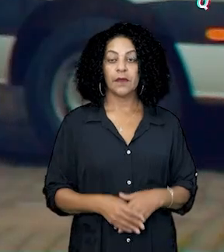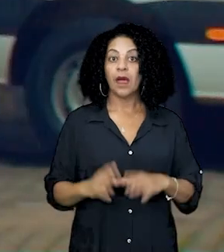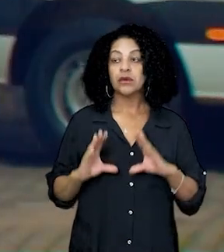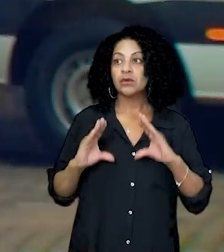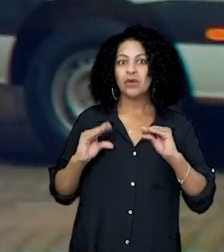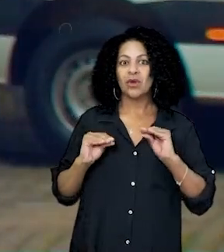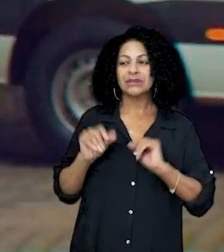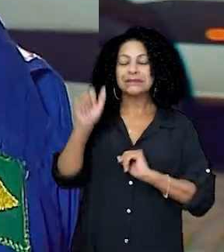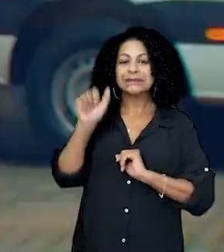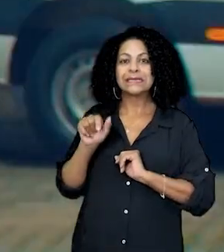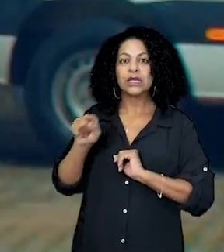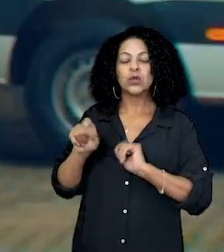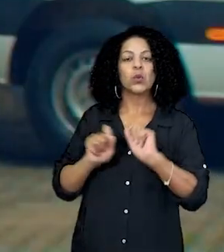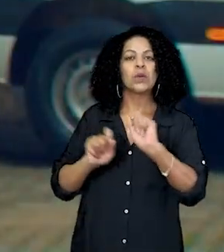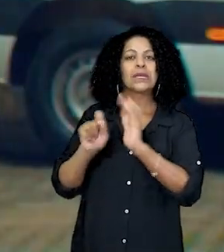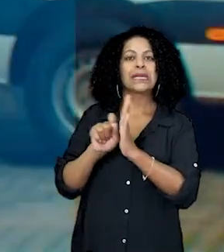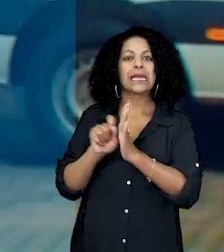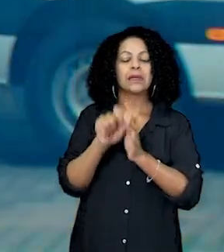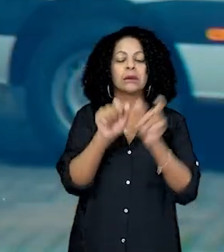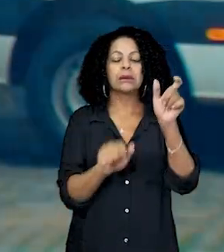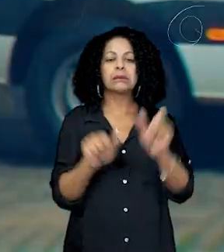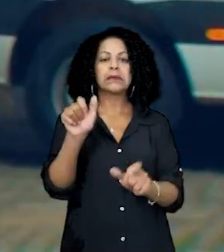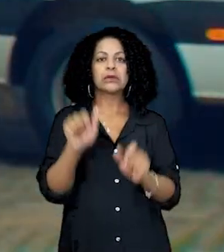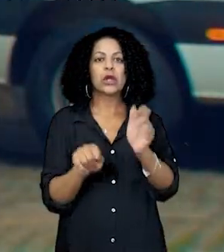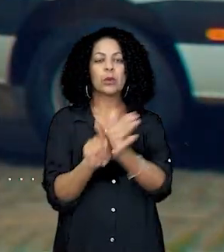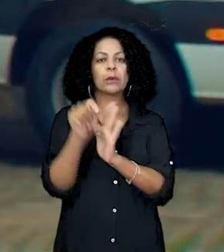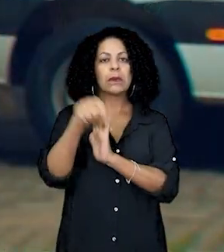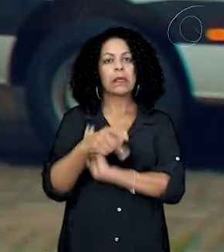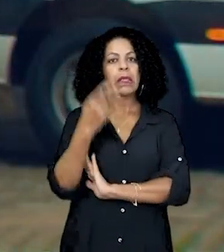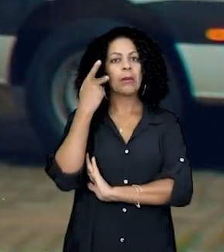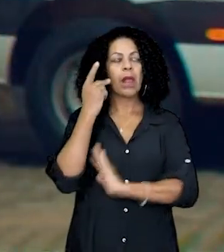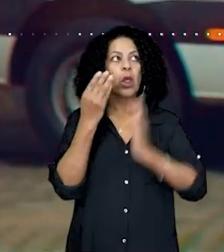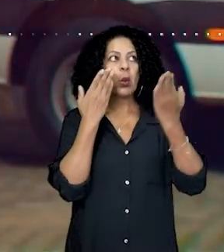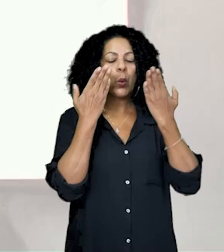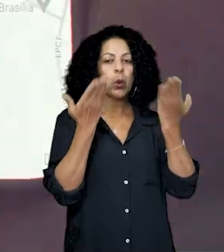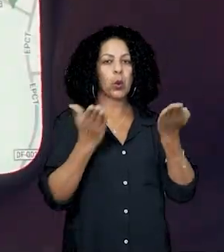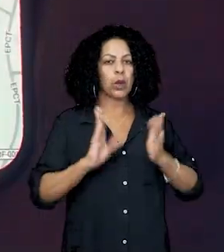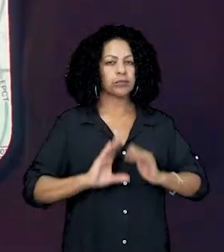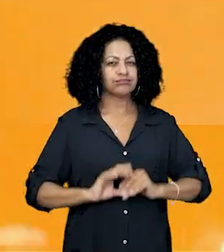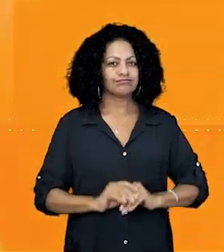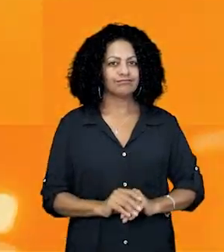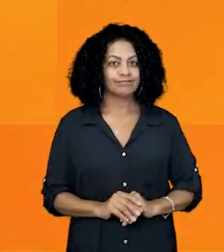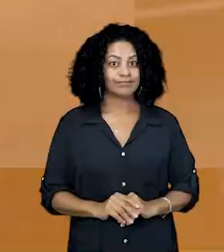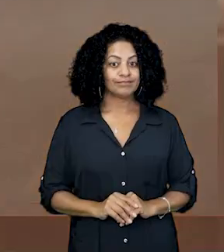noite, ela faz com que os profissionais tenham esse abalo psicológico.